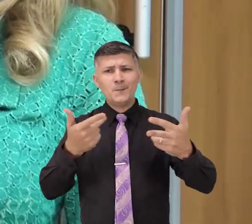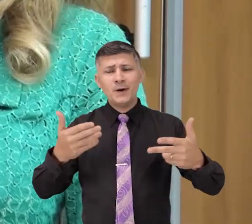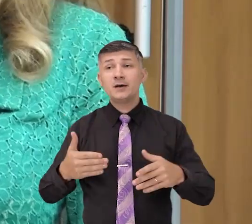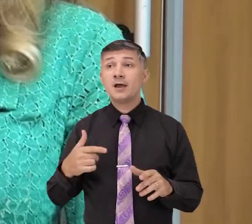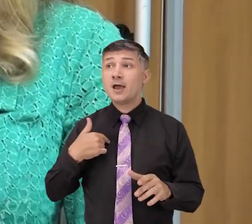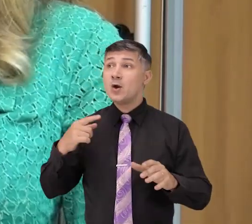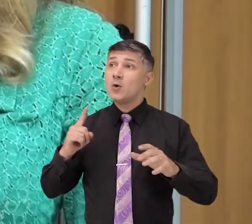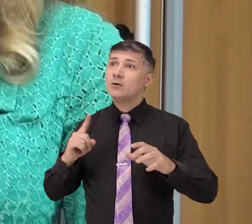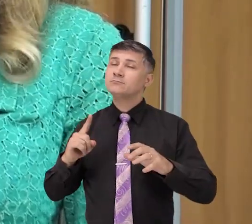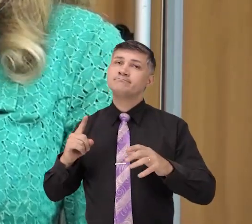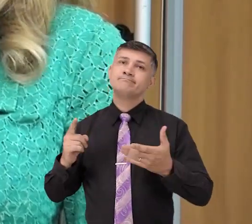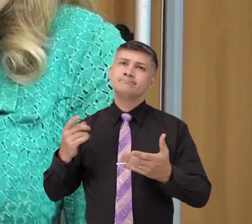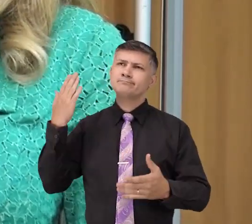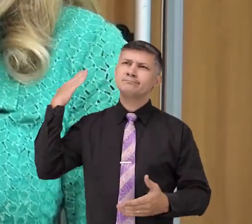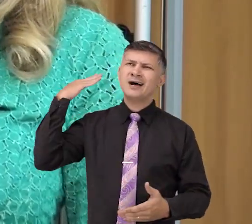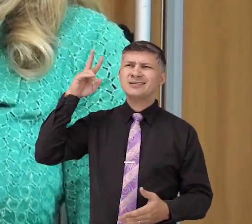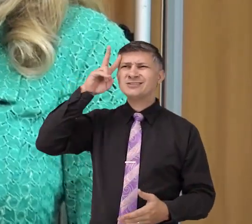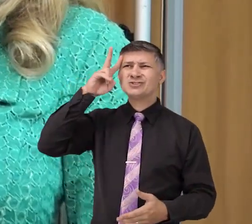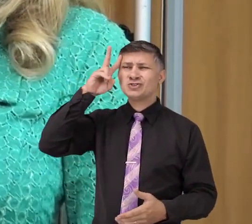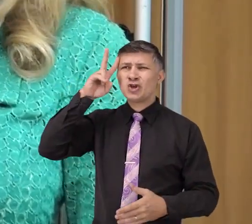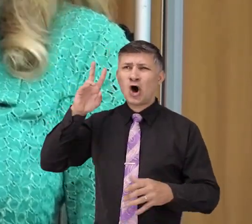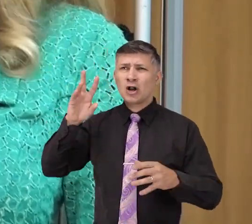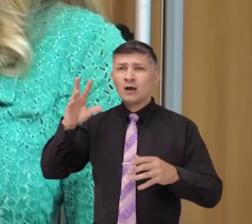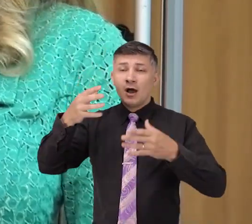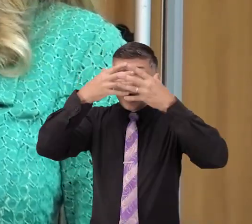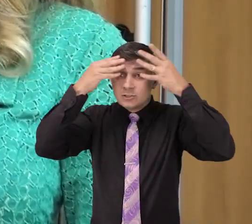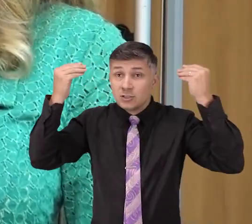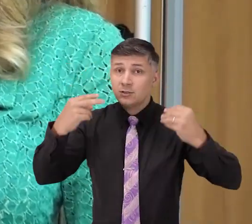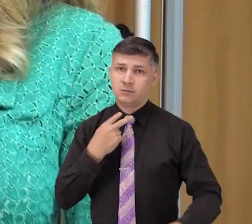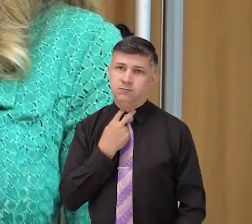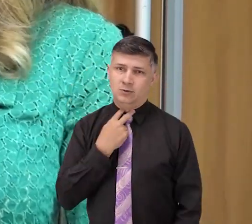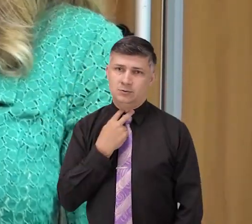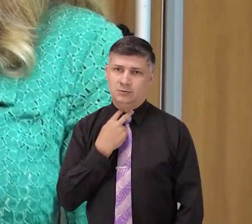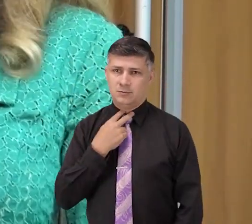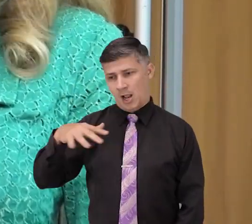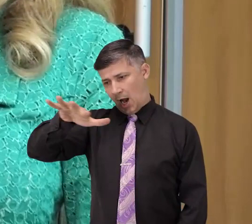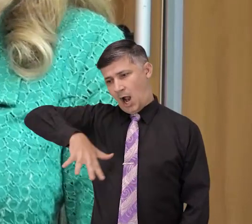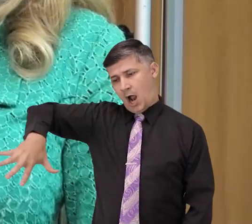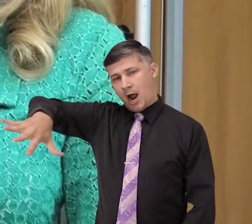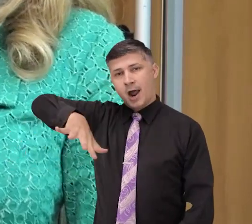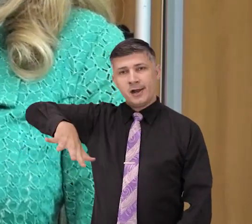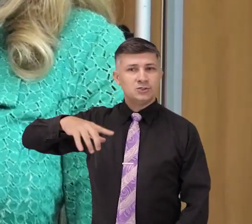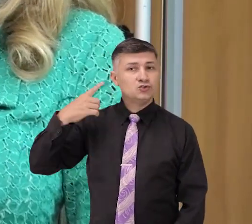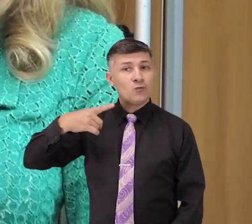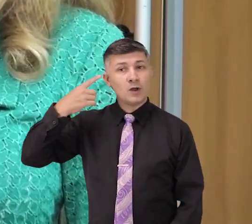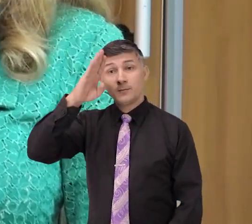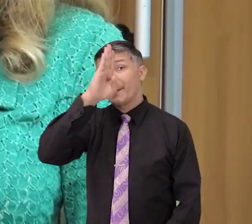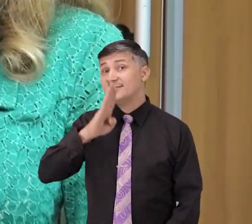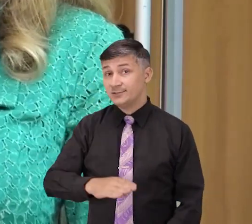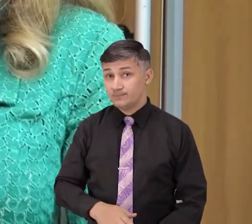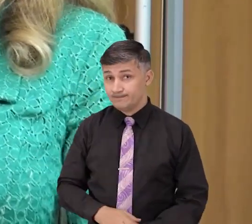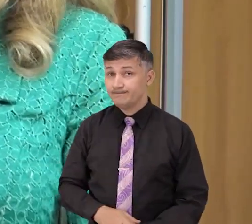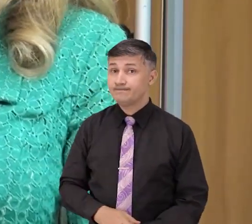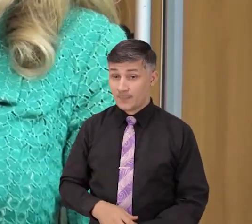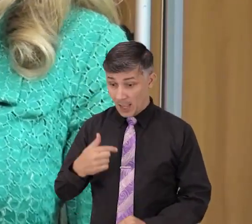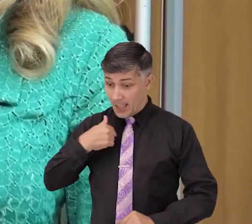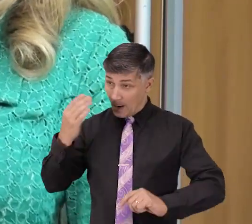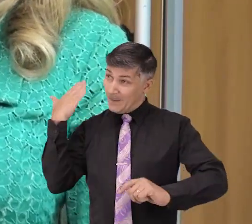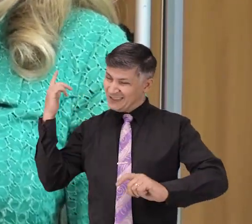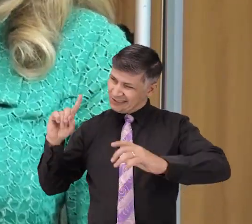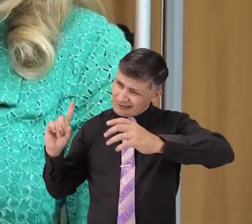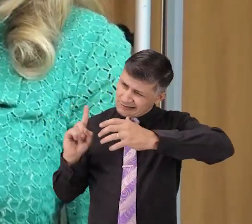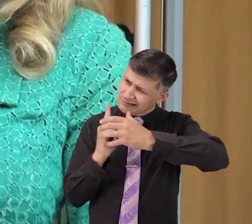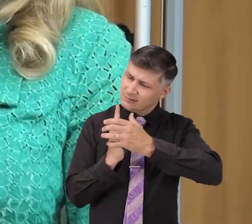assim, faço parte de uma história que não pode ser esquecida dentro da Ordem dos Advogados do Brasil. Nós